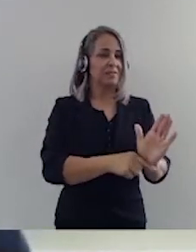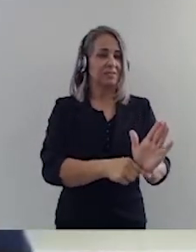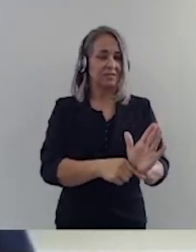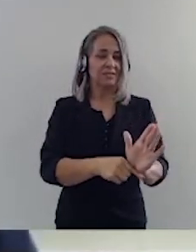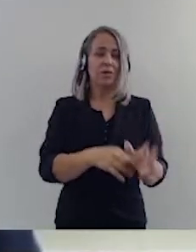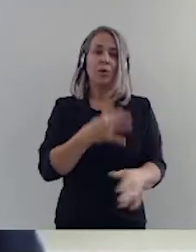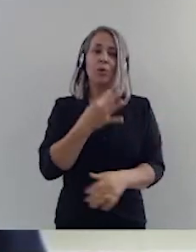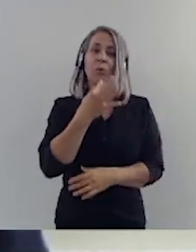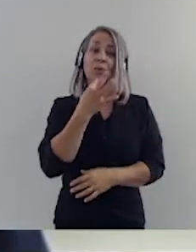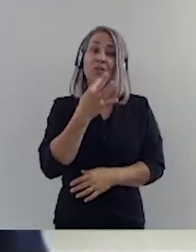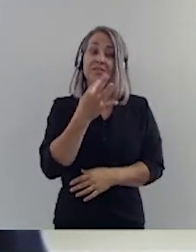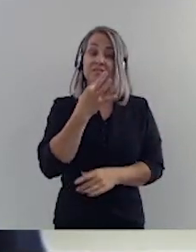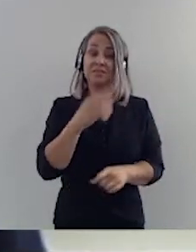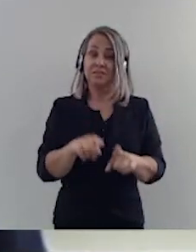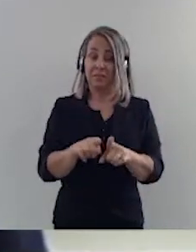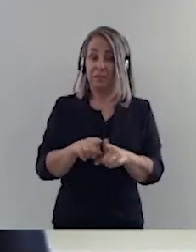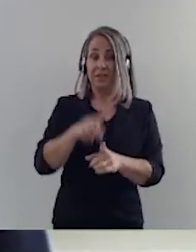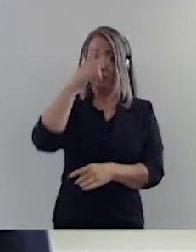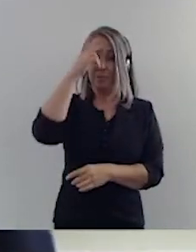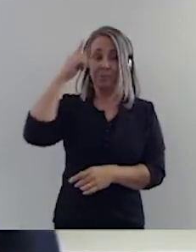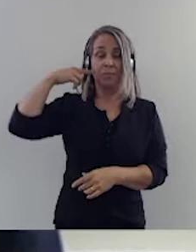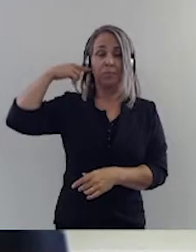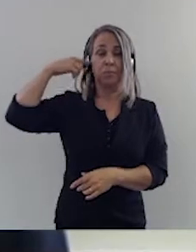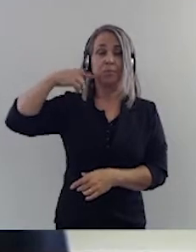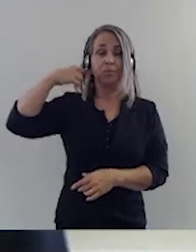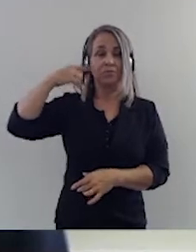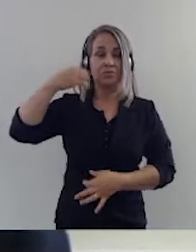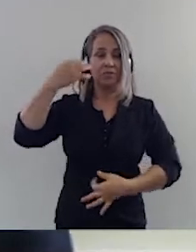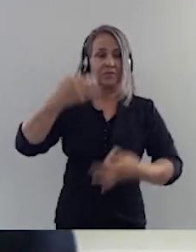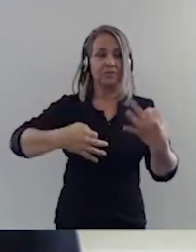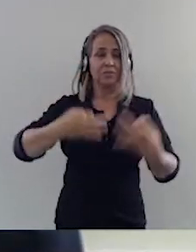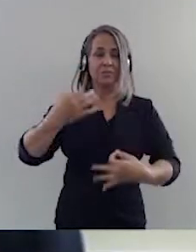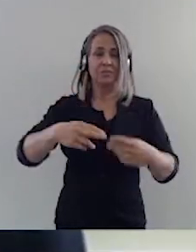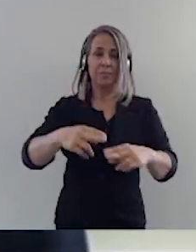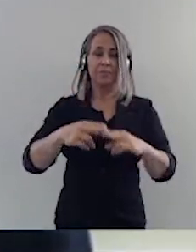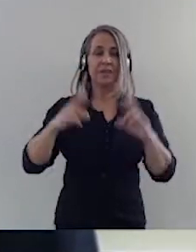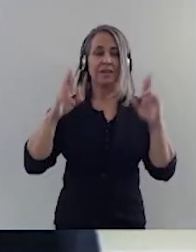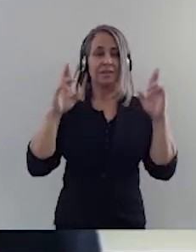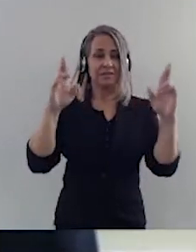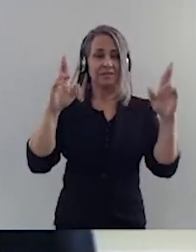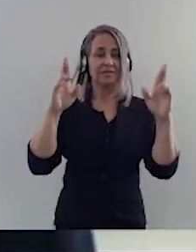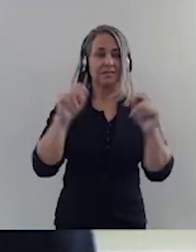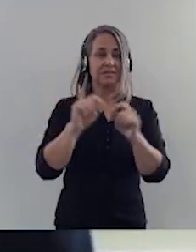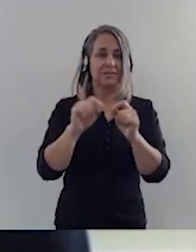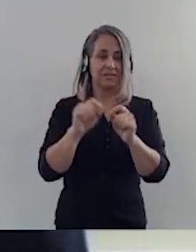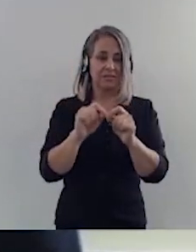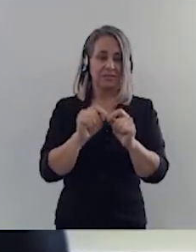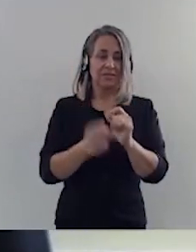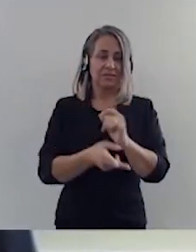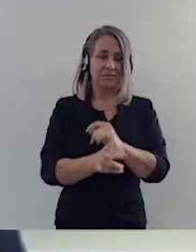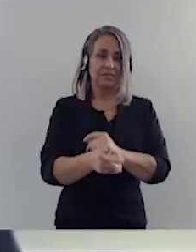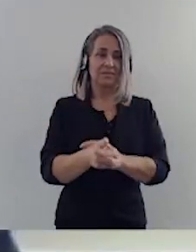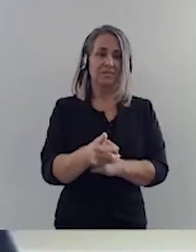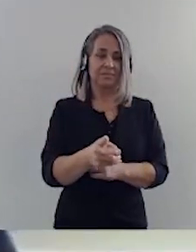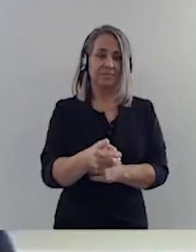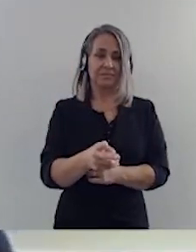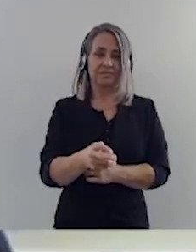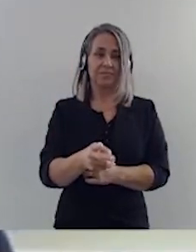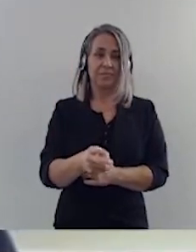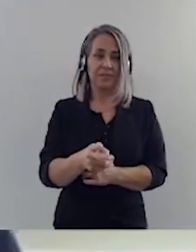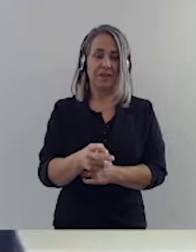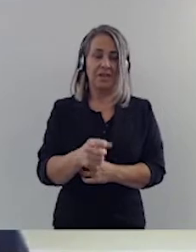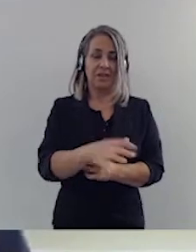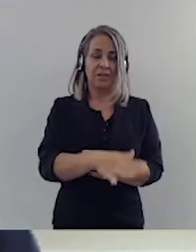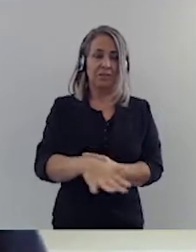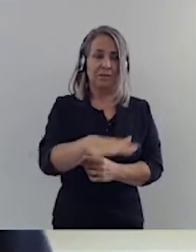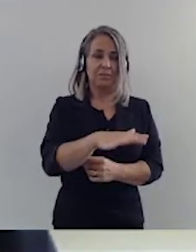reconhecido como um advogado também notável pela representação que fez e que faz no